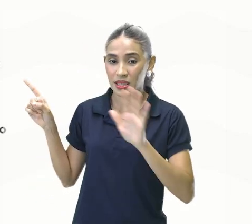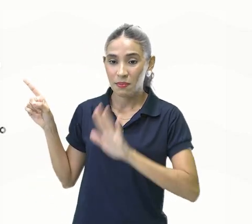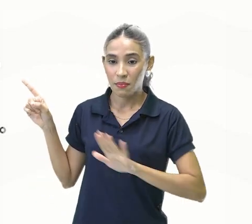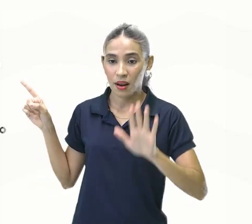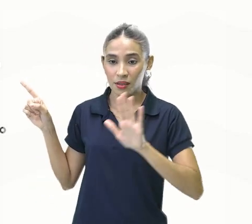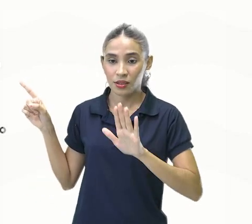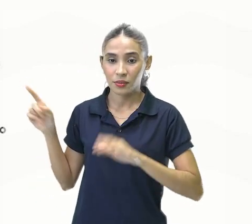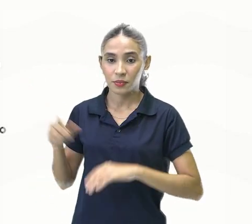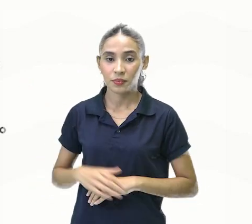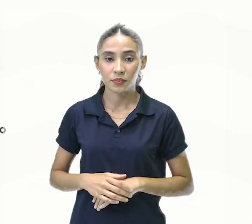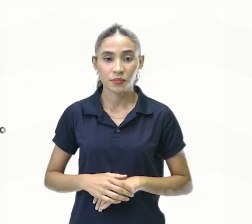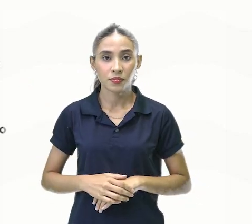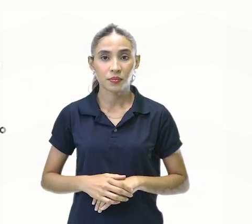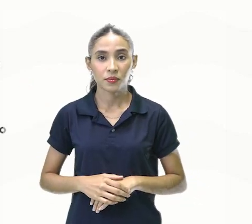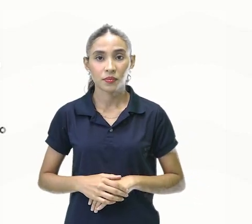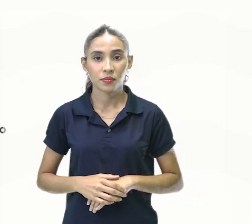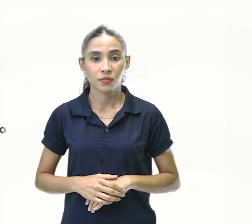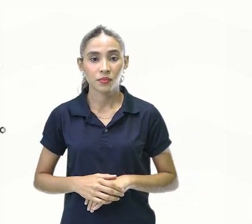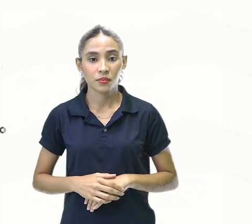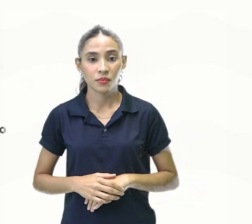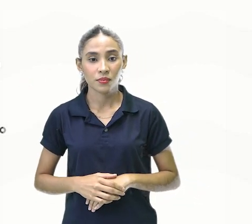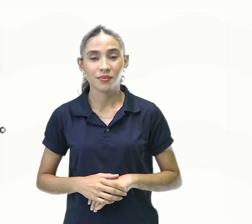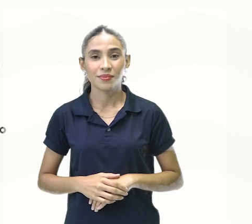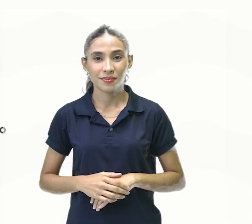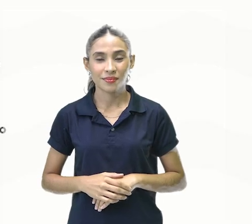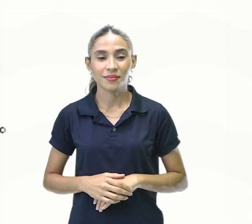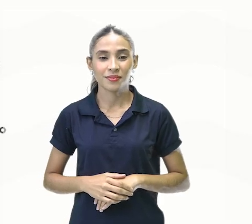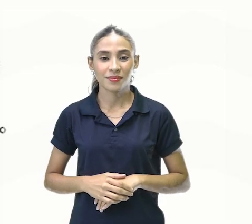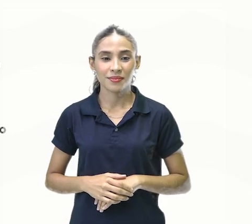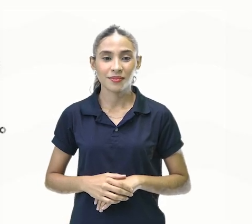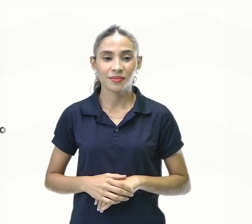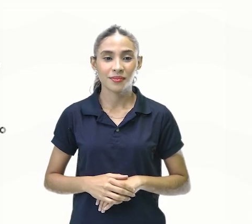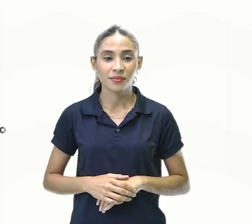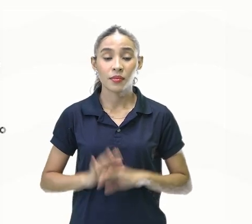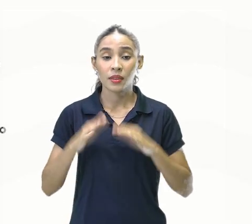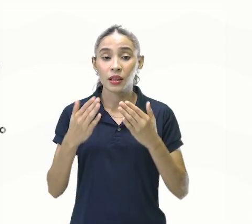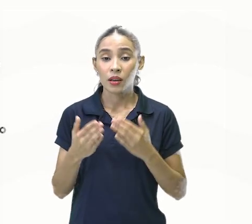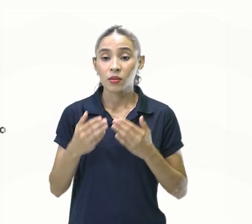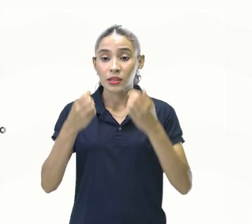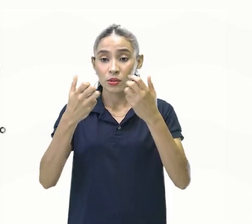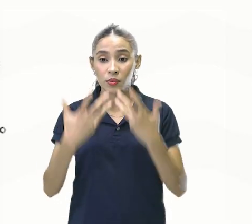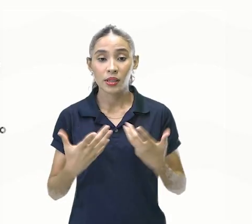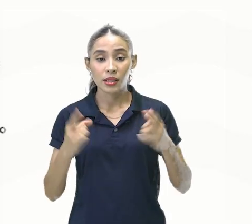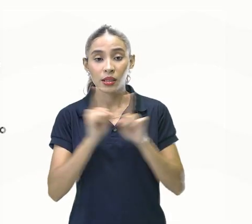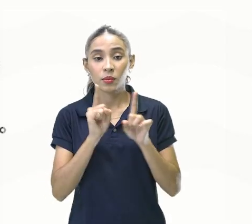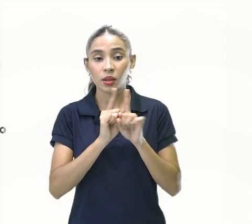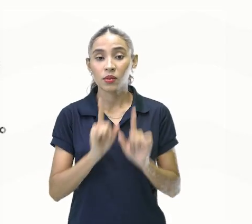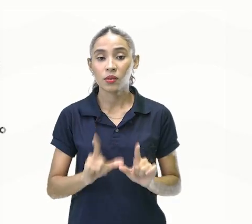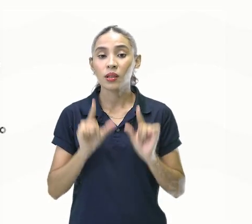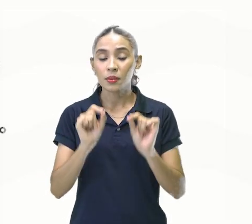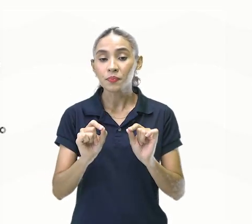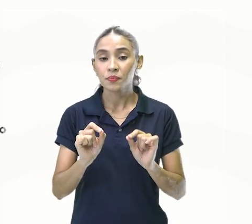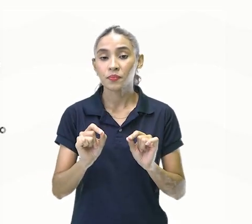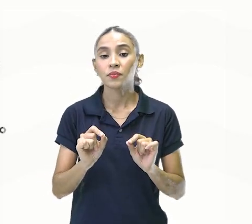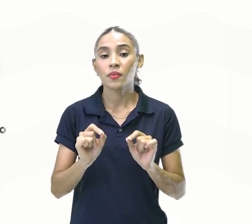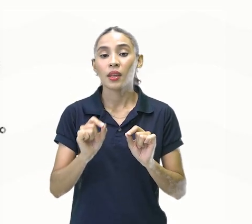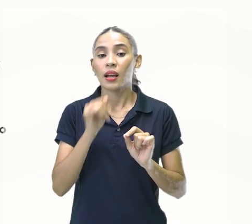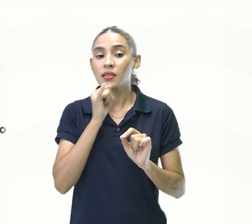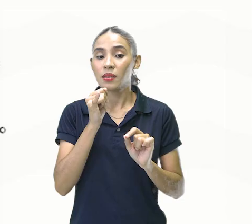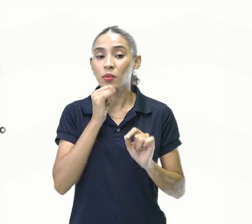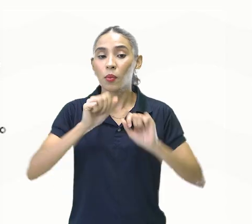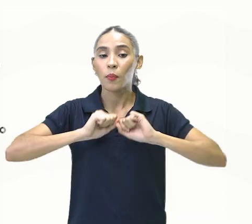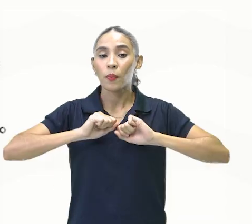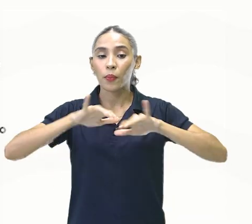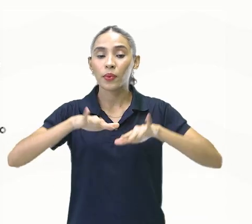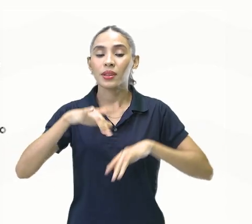imagem. Nessa imagem, muito bem. Aí, quando se fala sobre essas